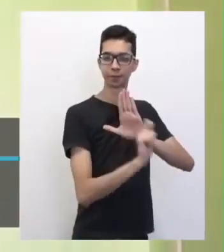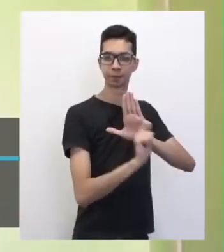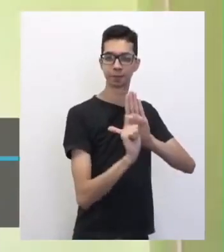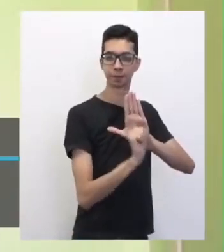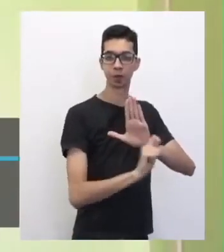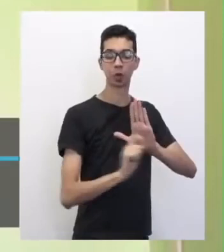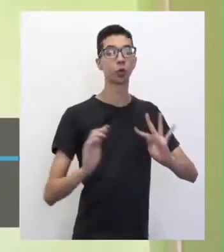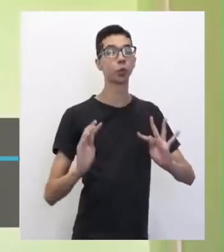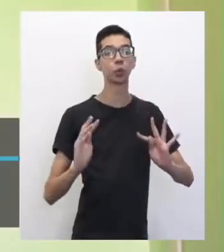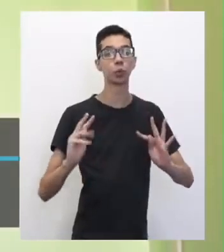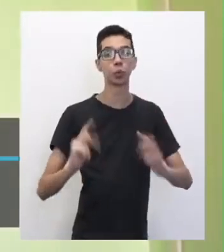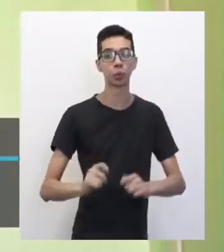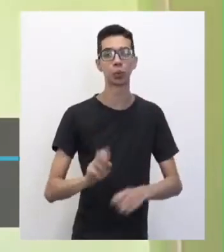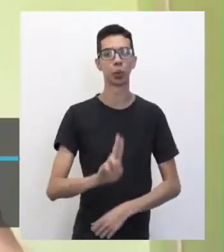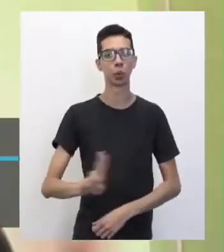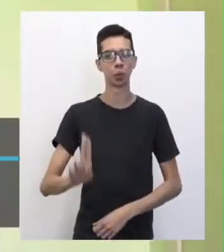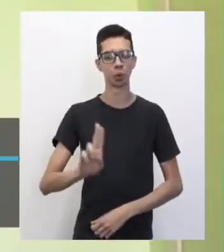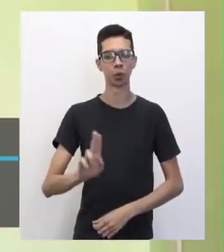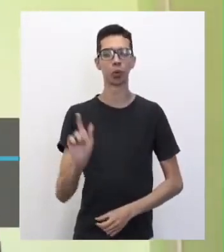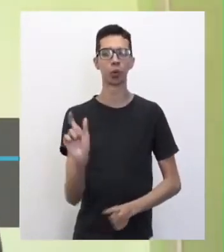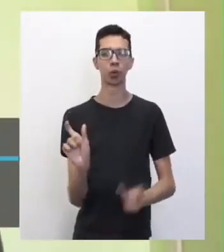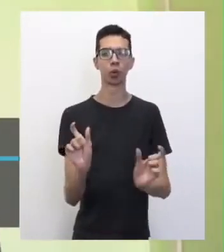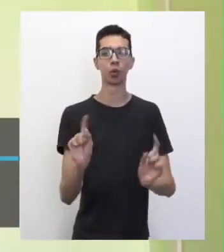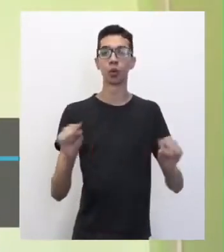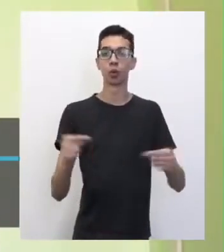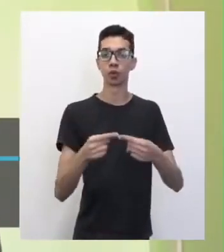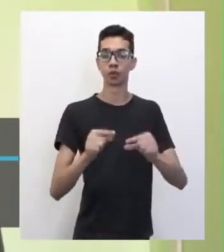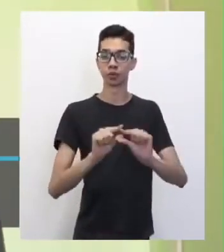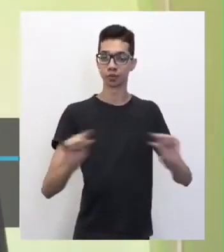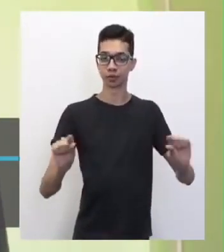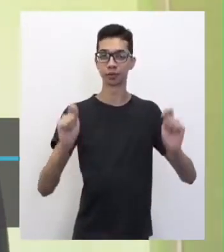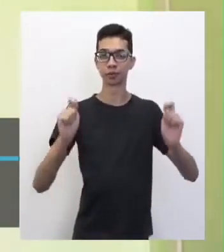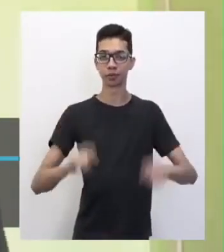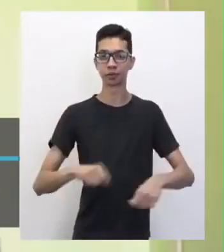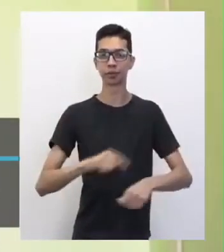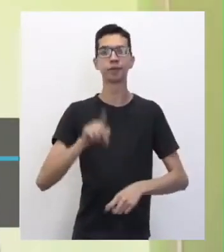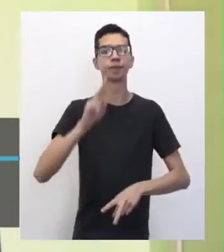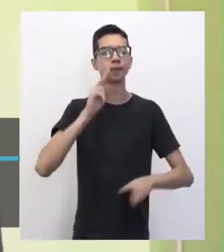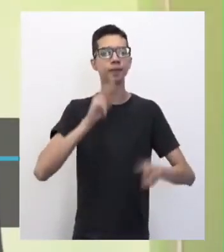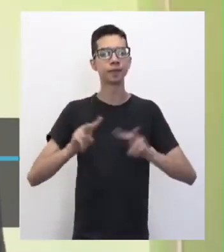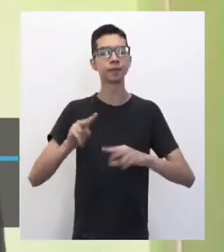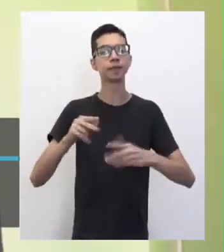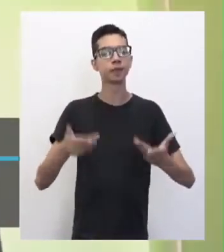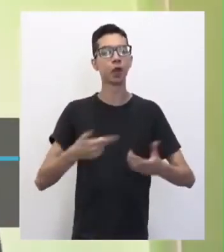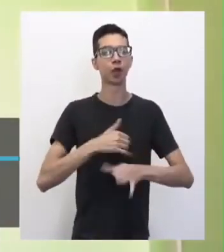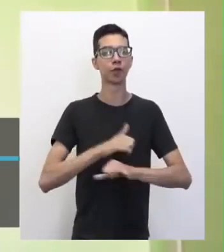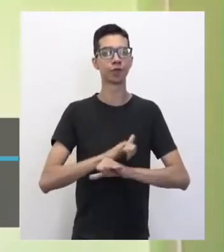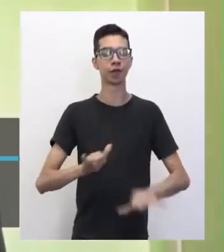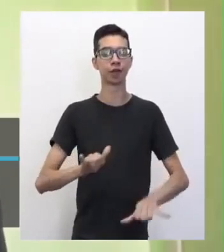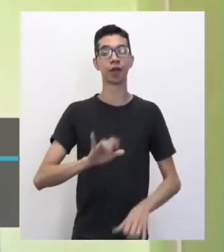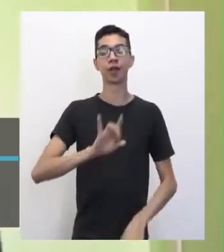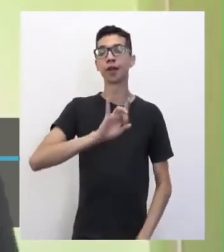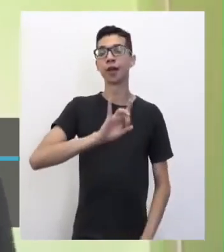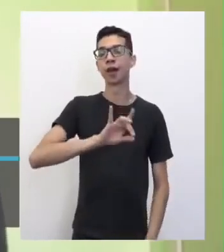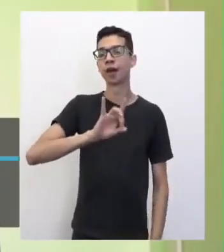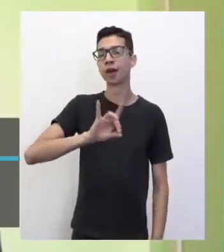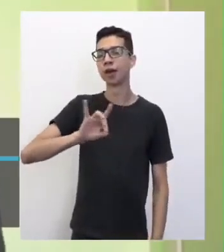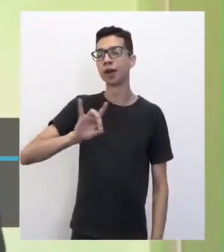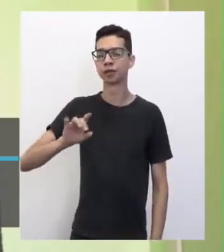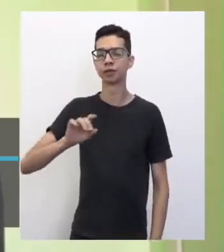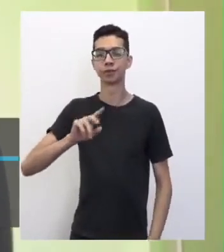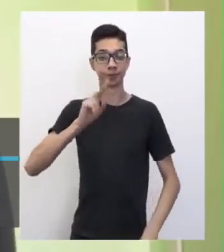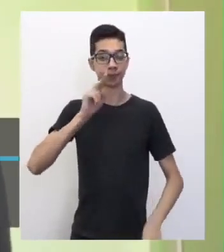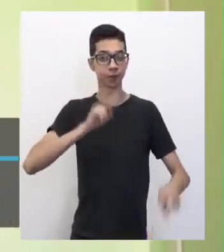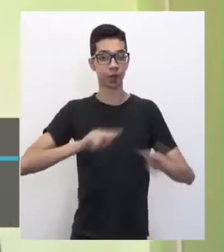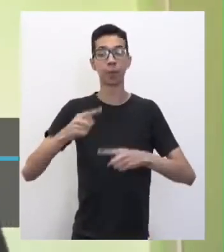os marcadores que nós fomos utilizando para conectar as orações. E aí eu vou comentar cada um deles para nós vermos, né? Por que